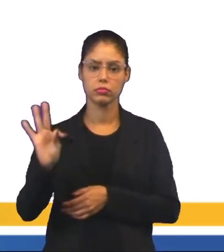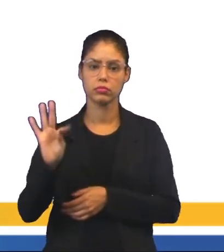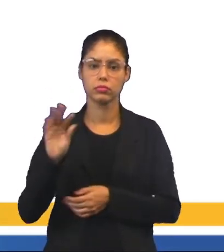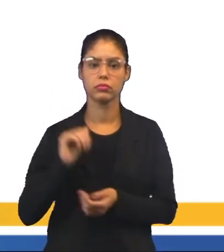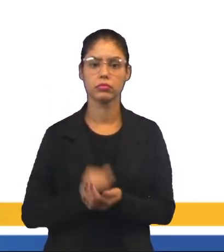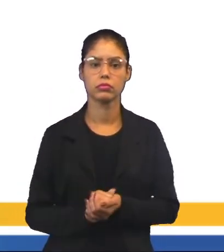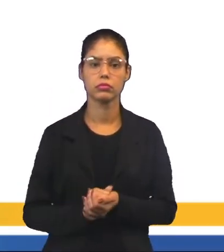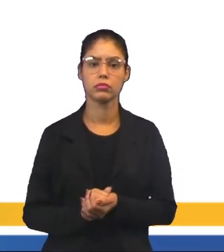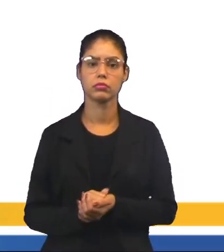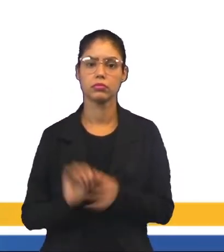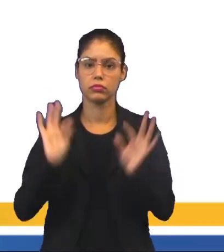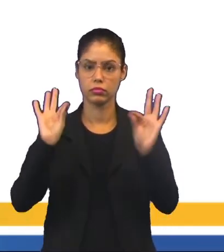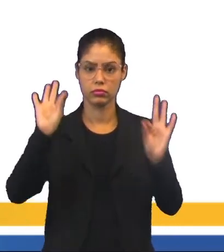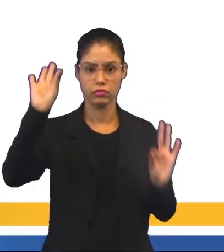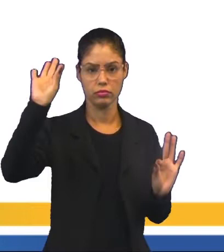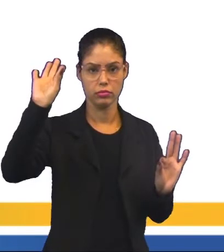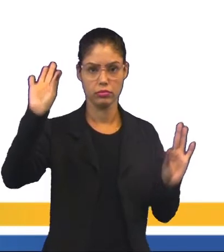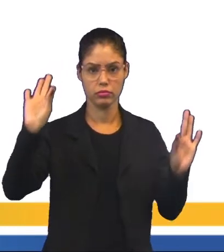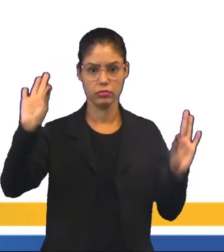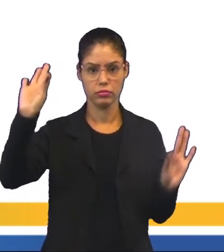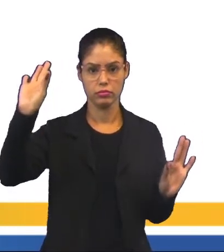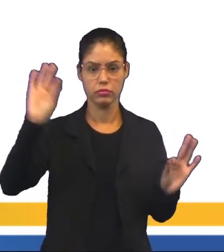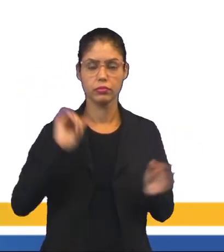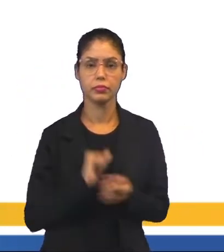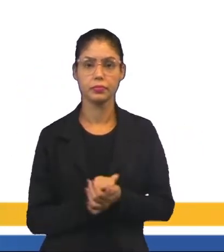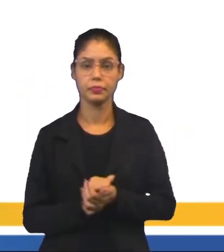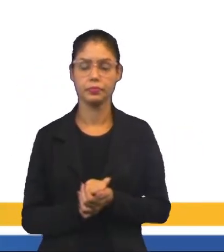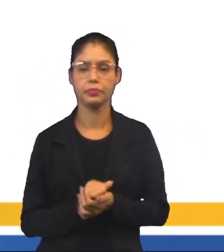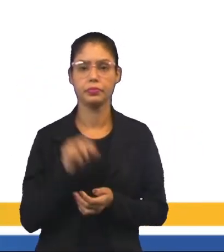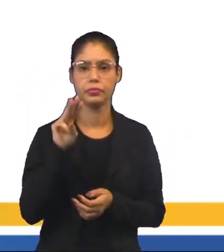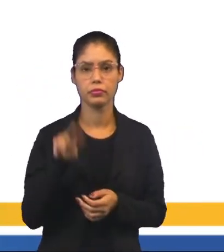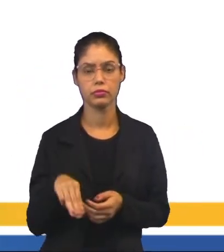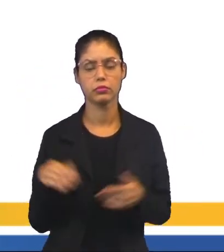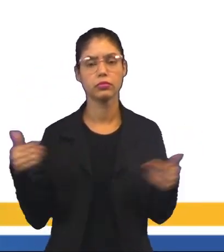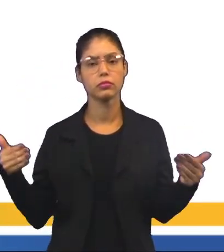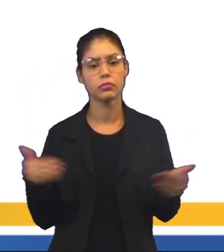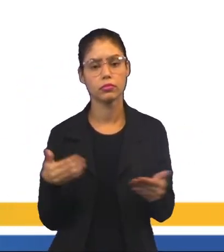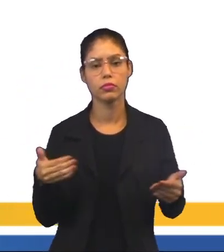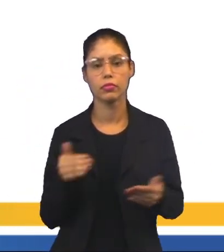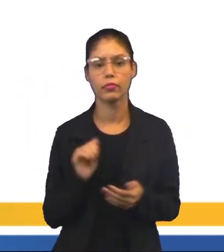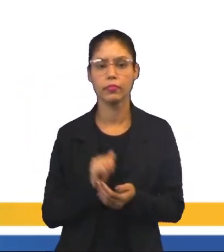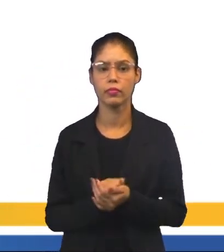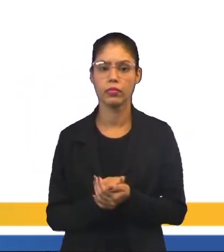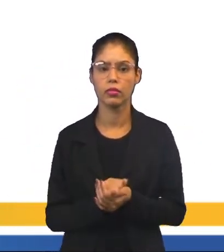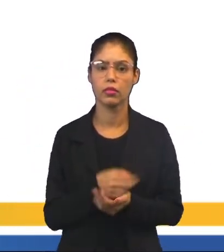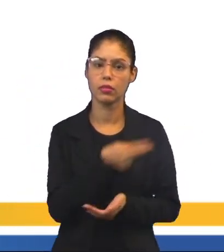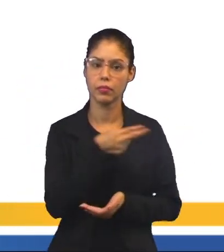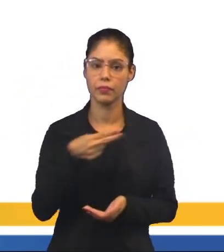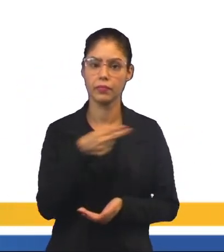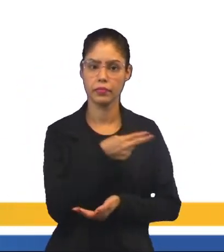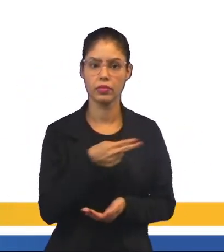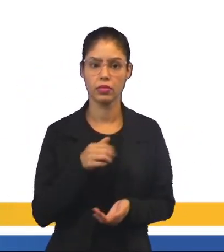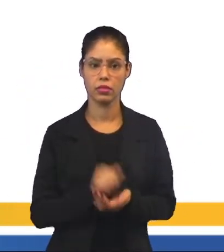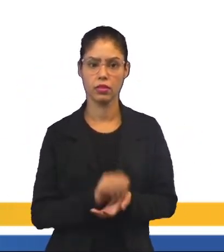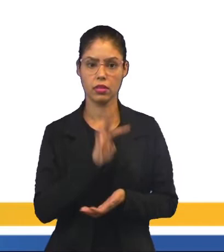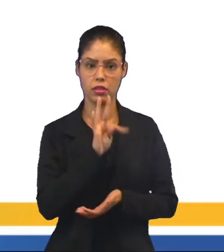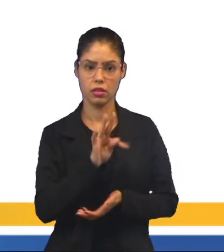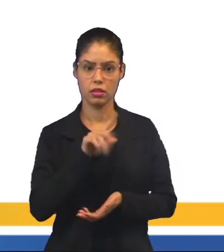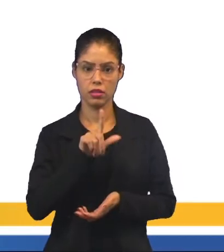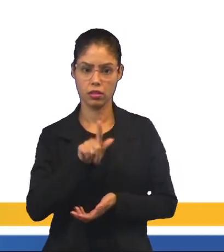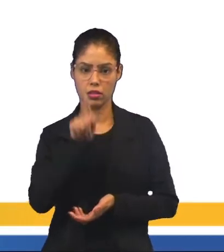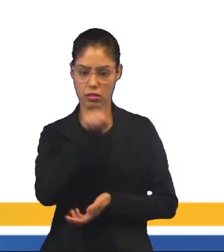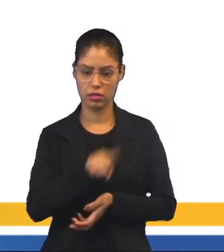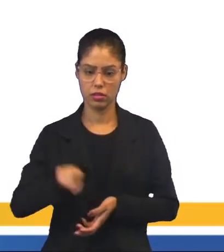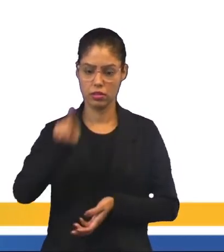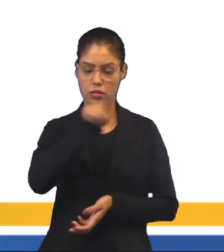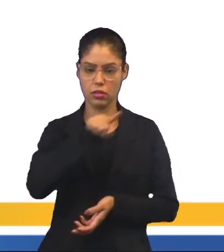de inclinação. Então, o meu M agora vai ser igual a tangente de